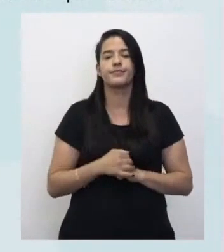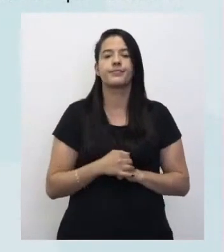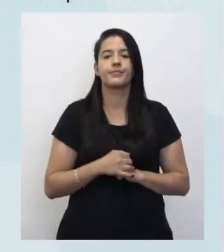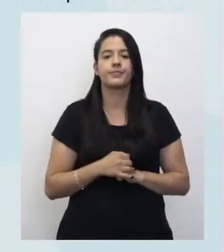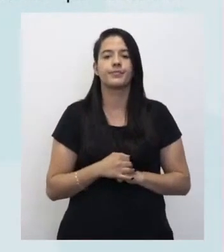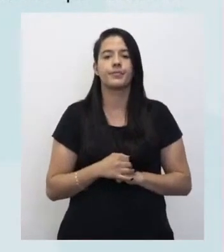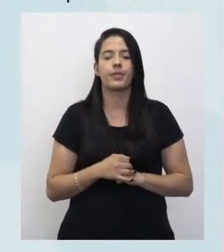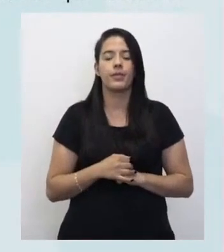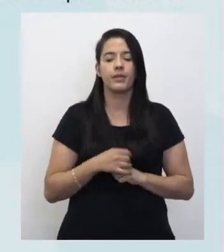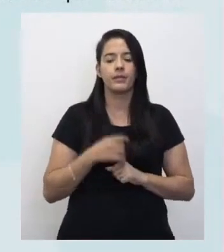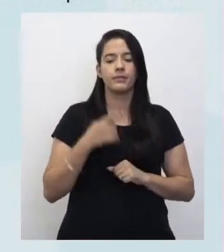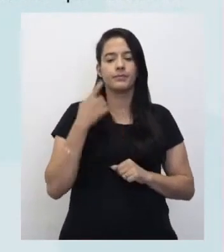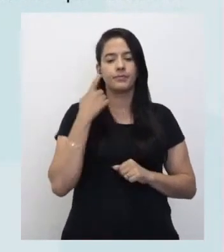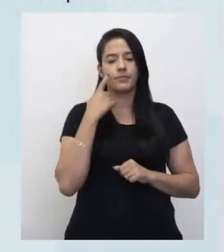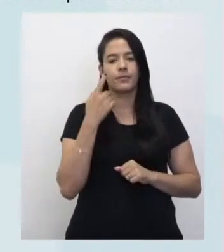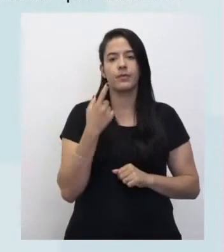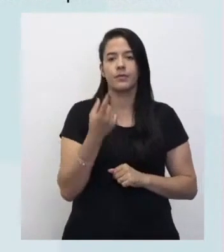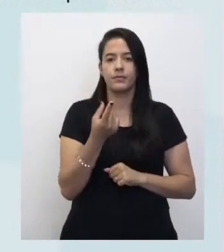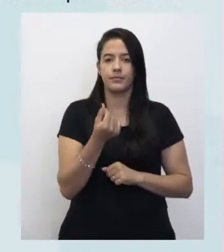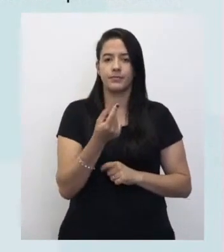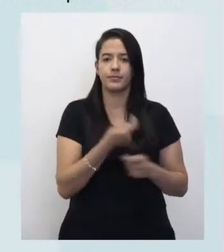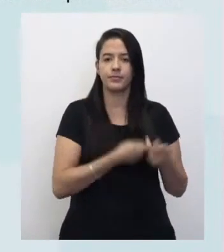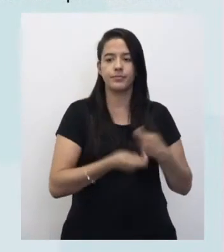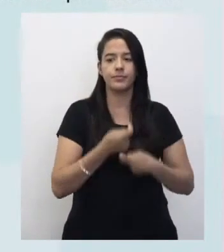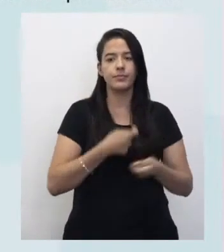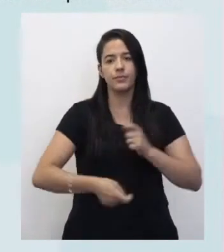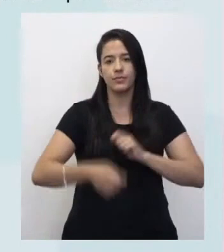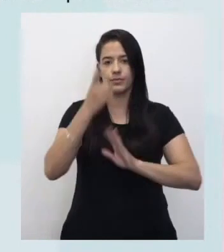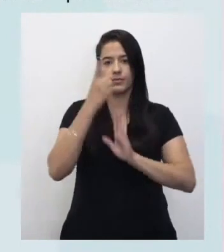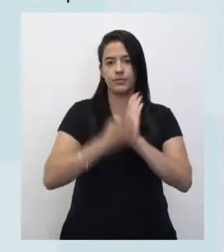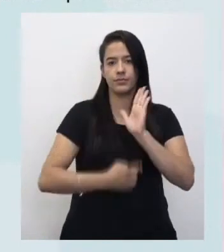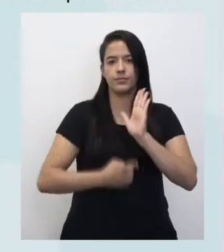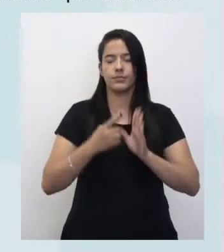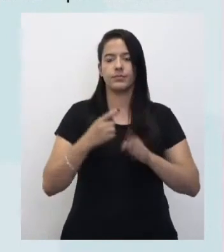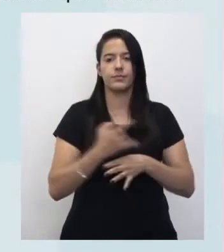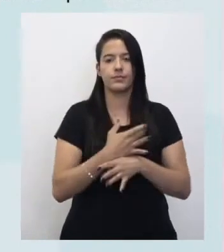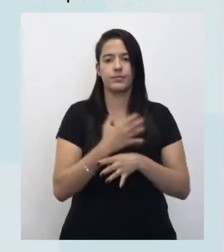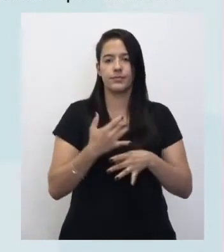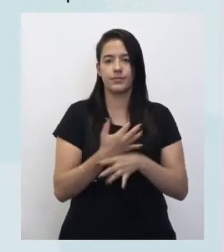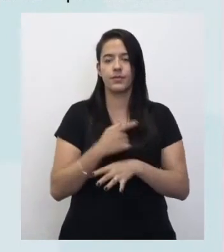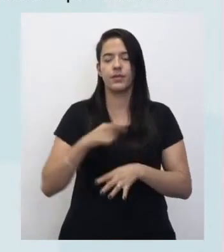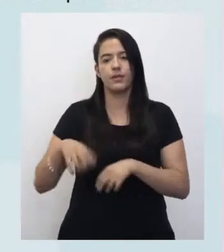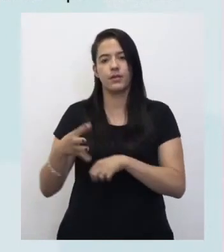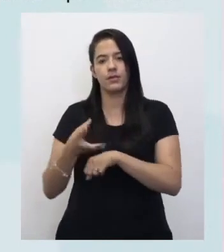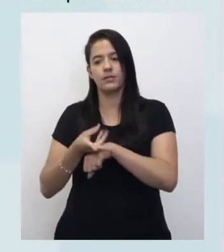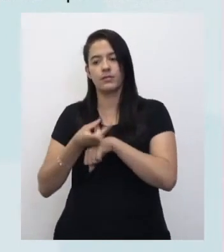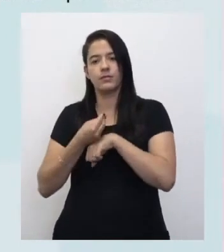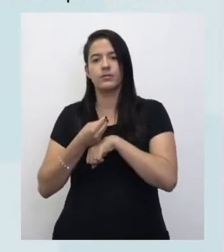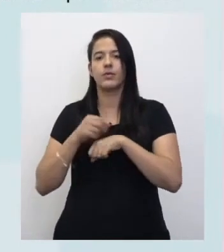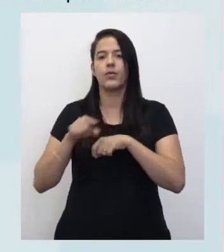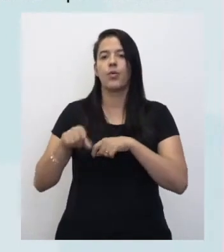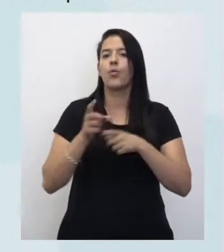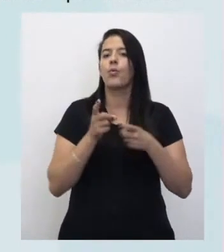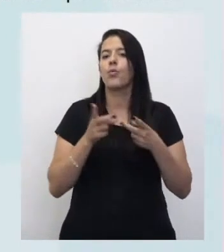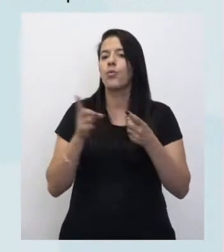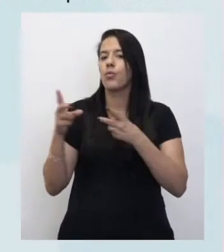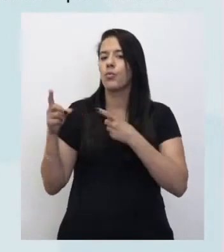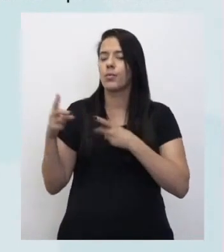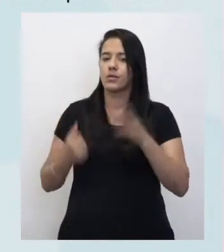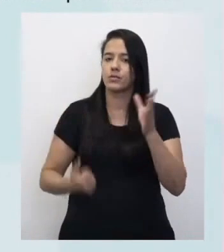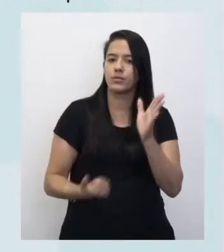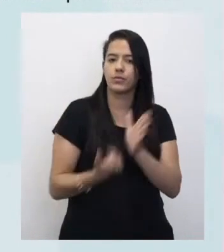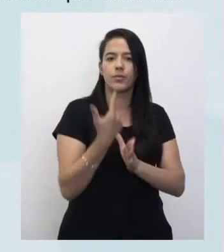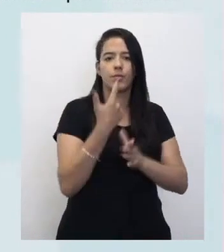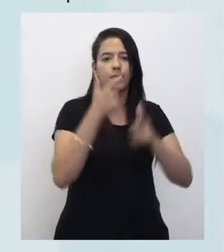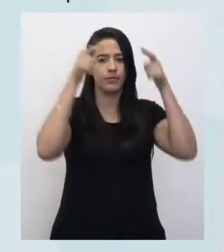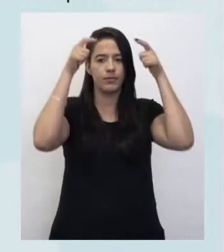autonomia administrativa, ou seja, o direito de administrar a cidade, artesãos e comerciantes compravam do rei as cartas